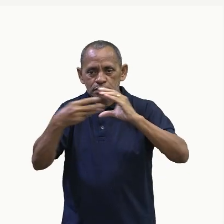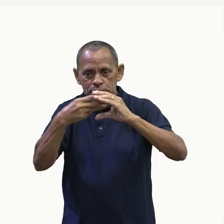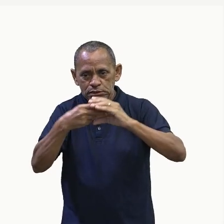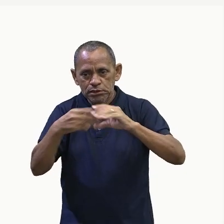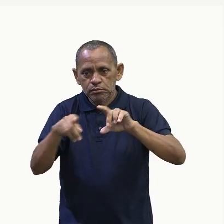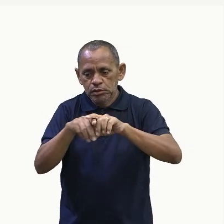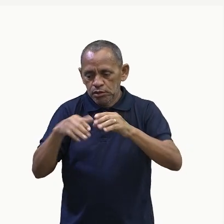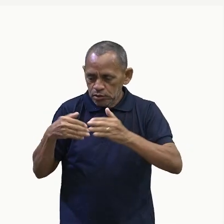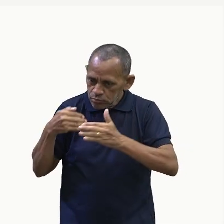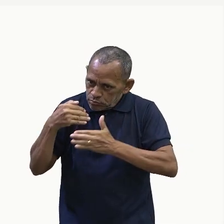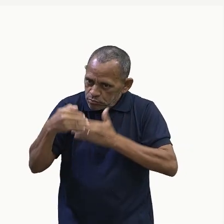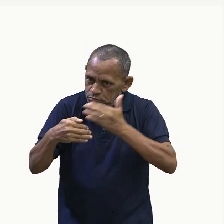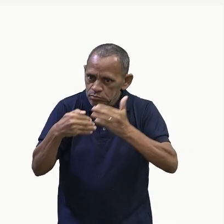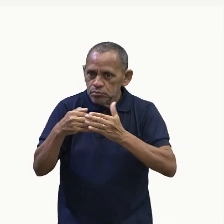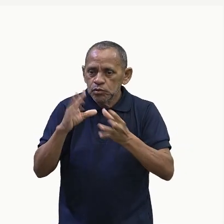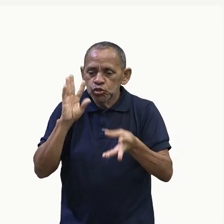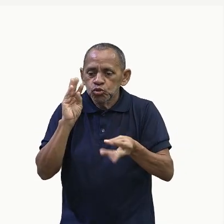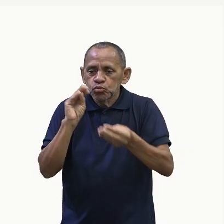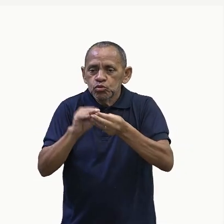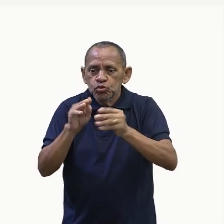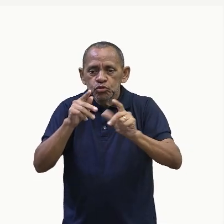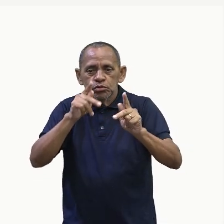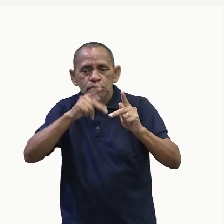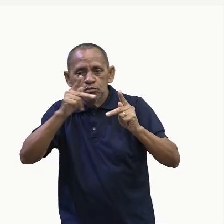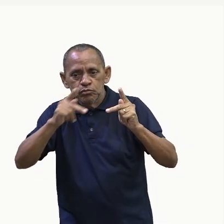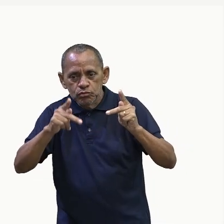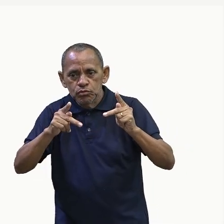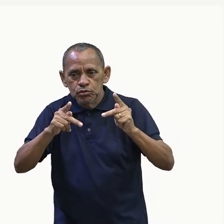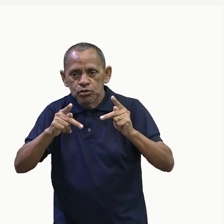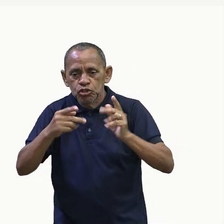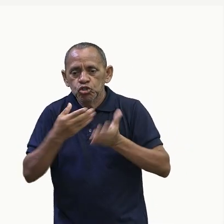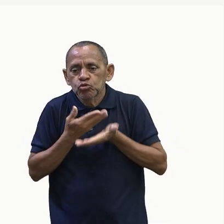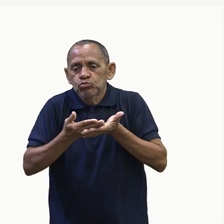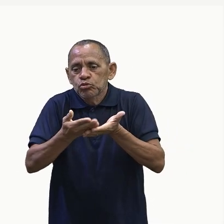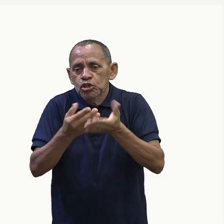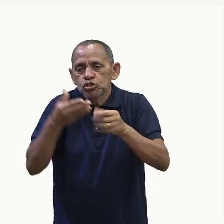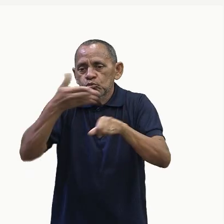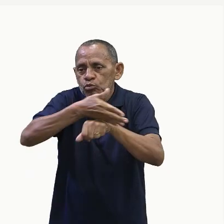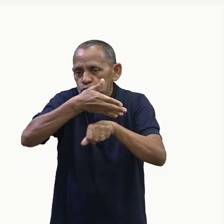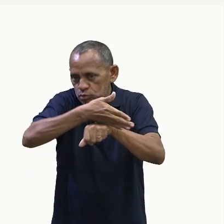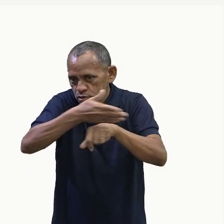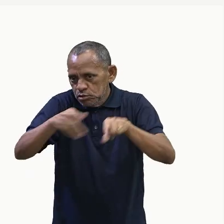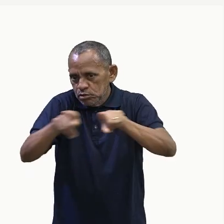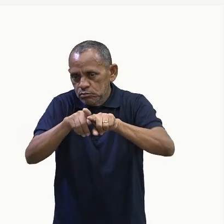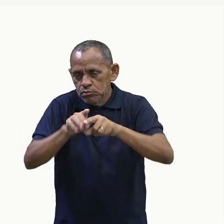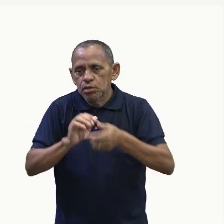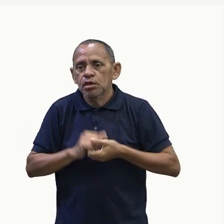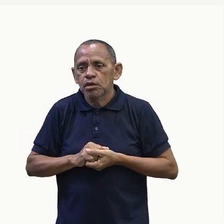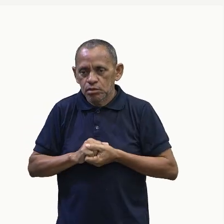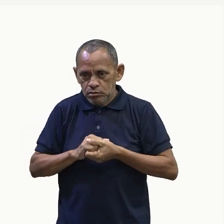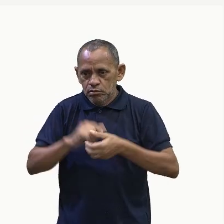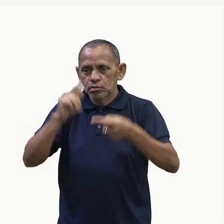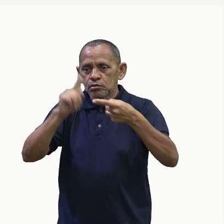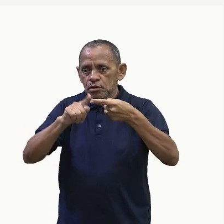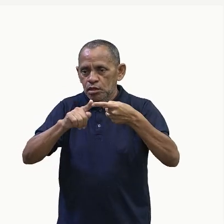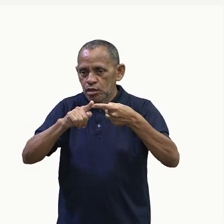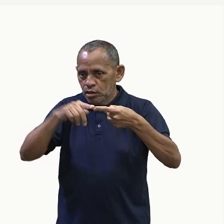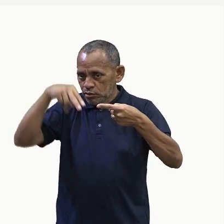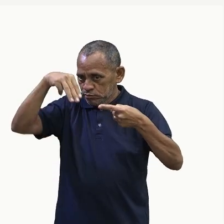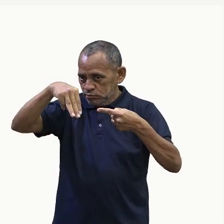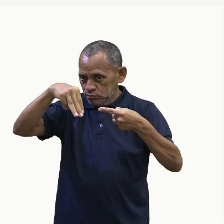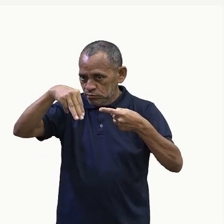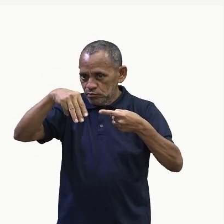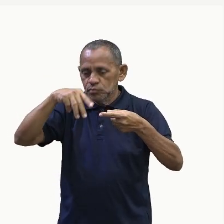da síntese de proteínas que se inicia com a participação do RNA mensageiro, levando até